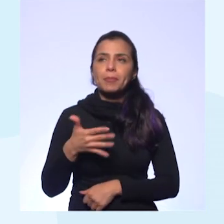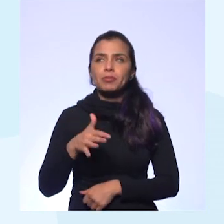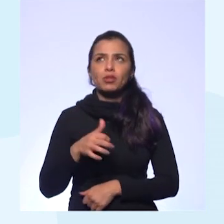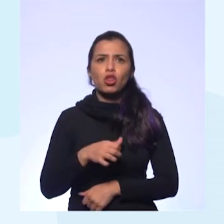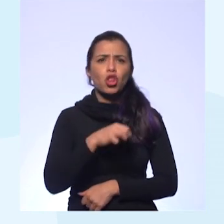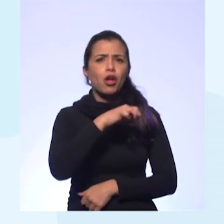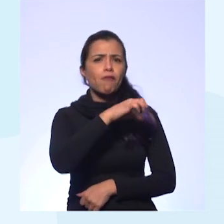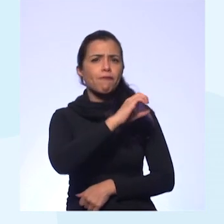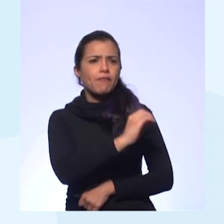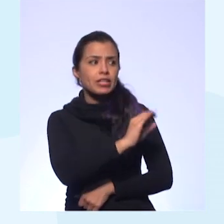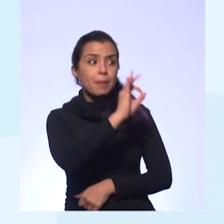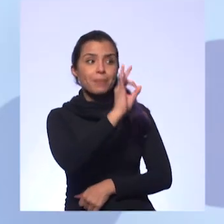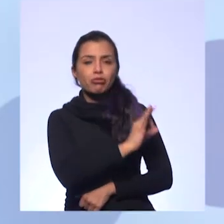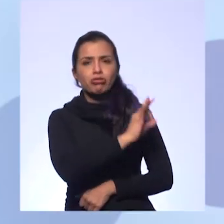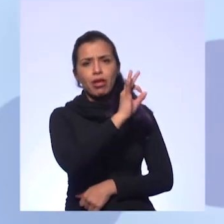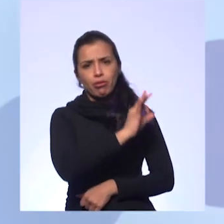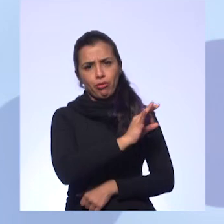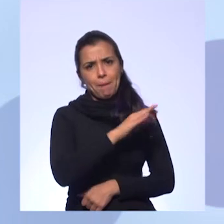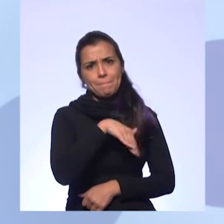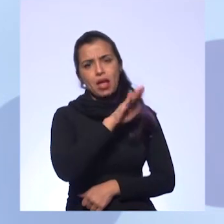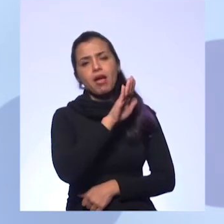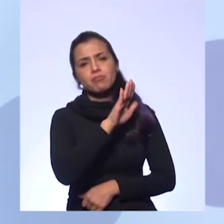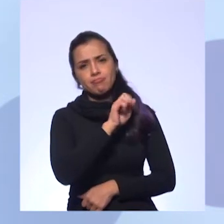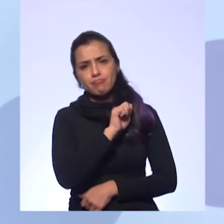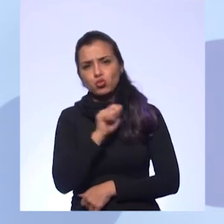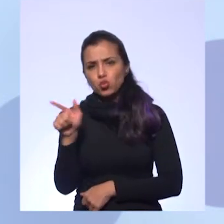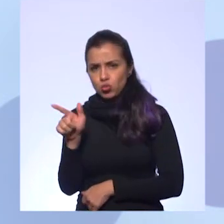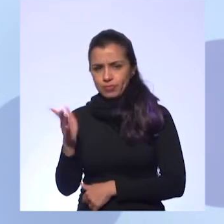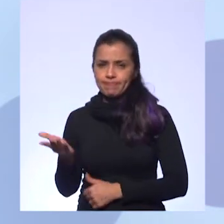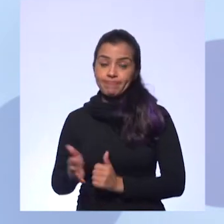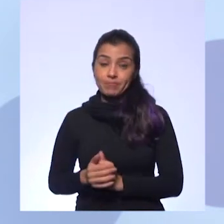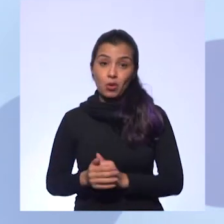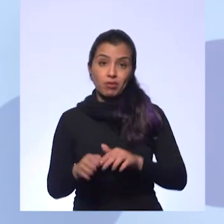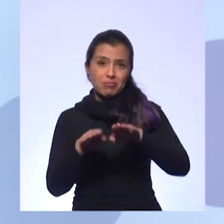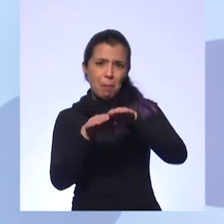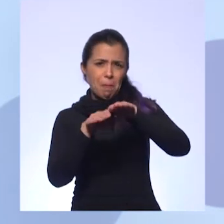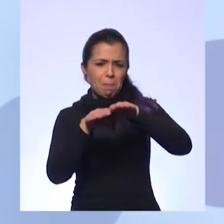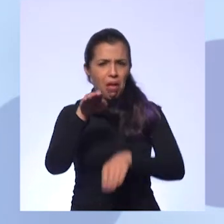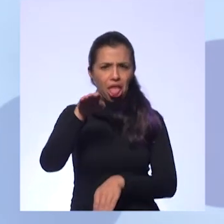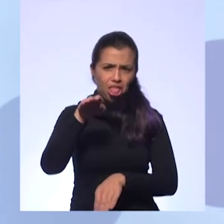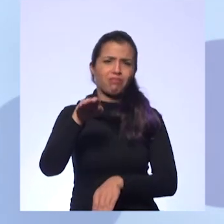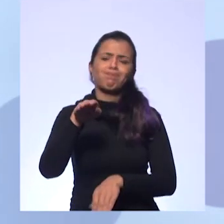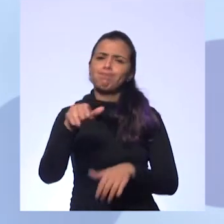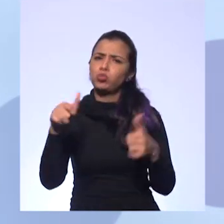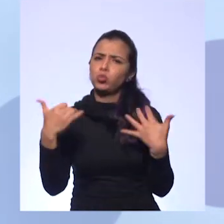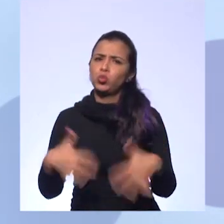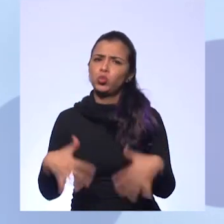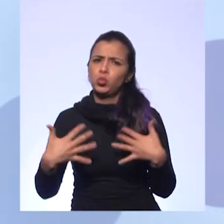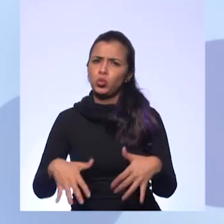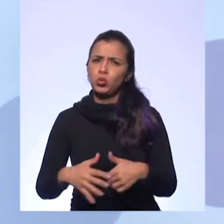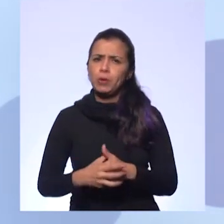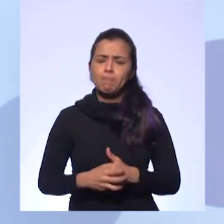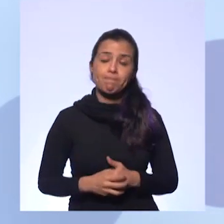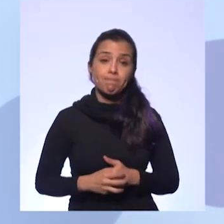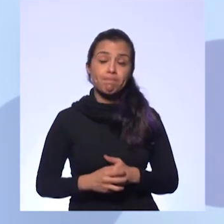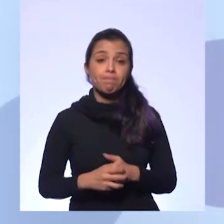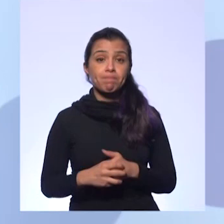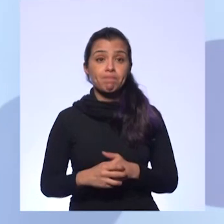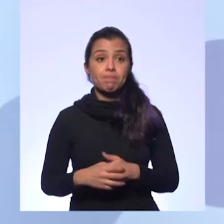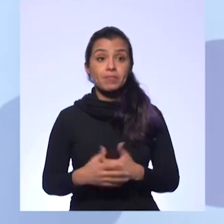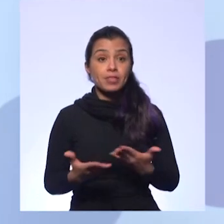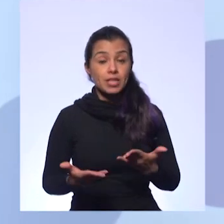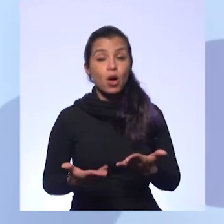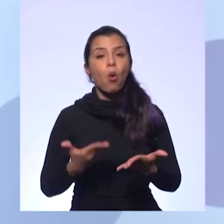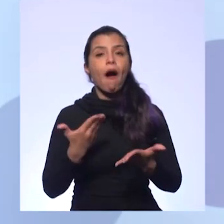de 90% de diferença. Então, as desigualdades eram gritantes naquele momento. E o gancho que eu me referi a vocês, que eu deixei